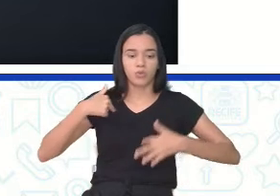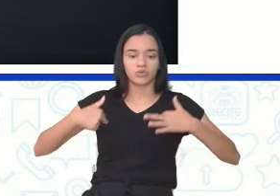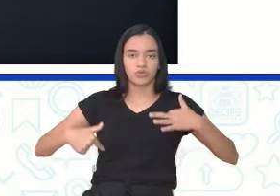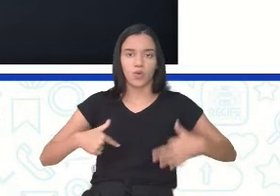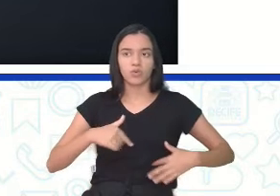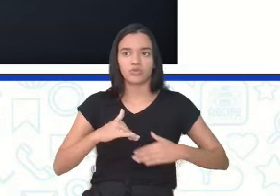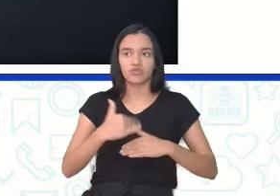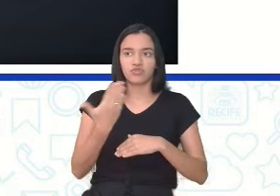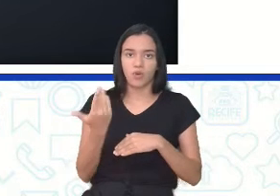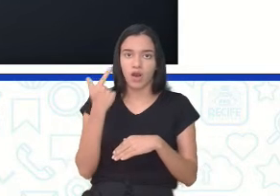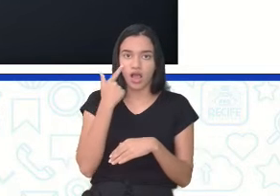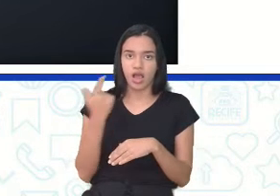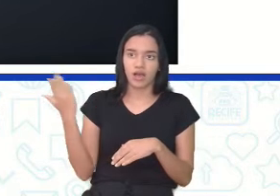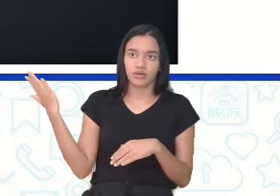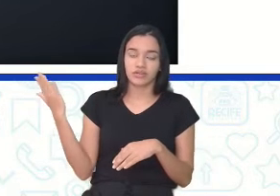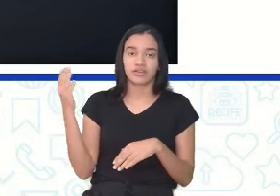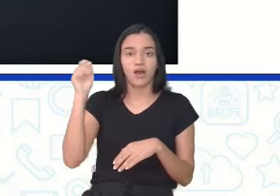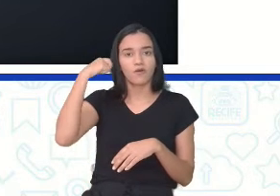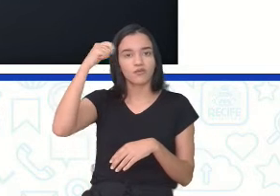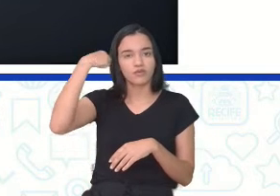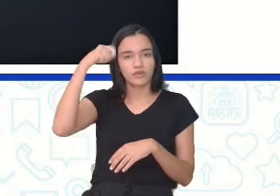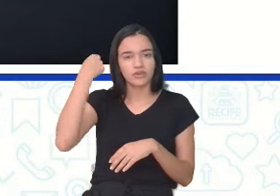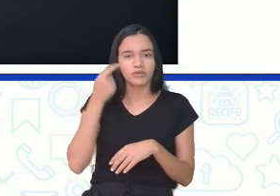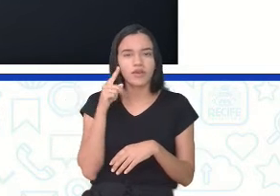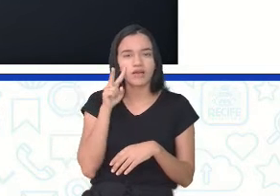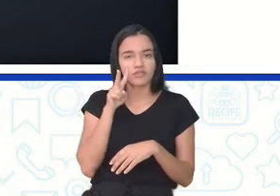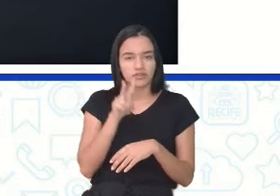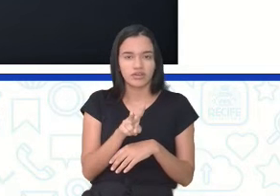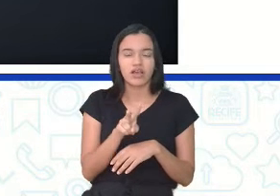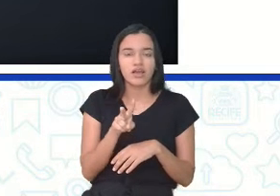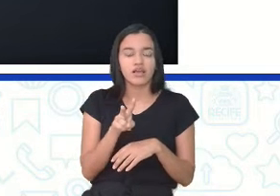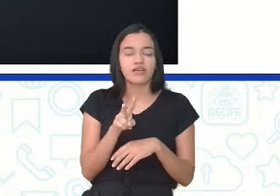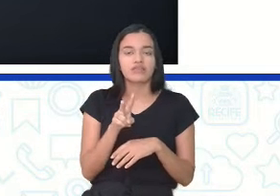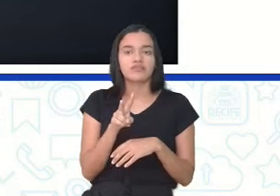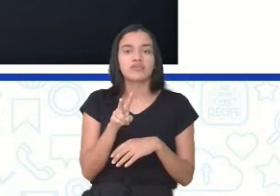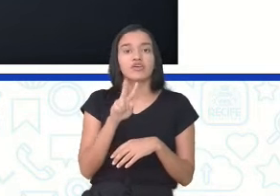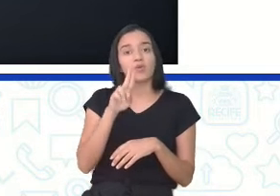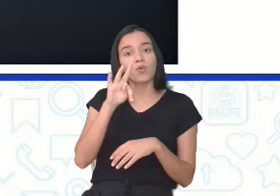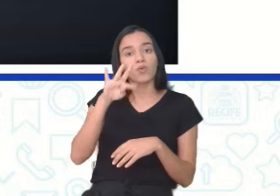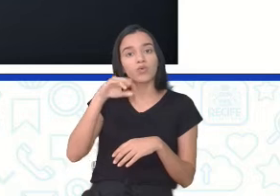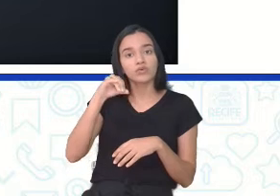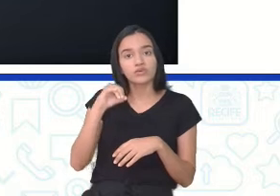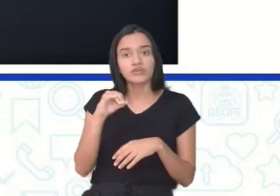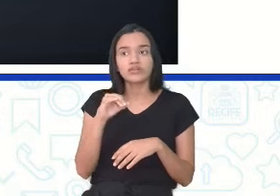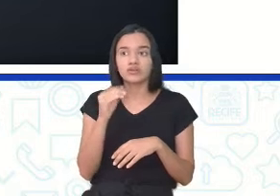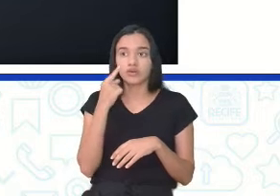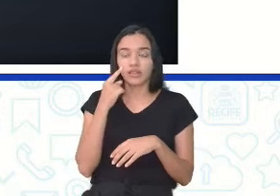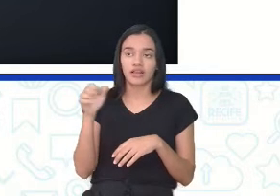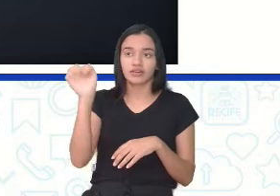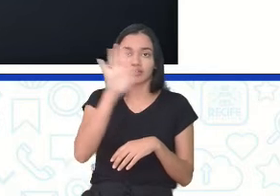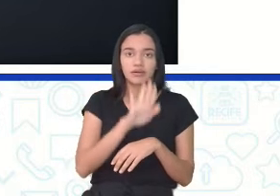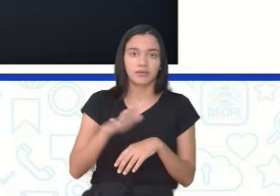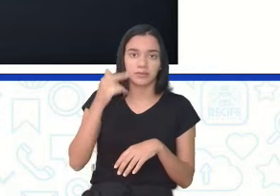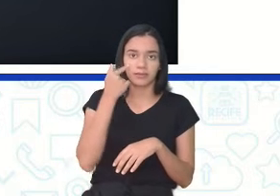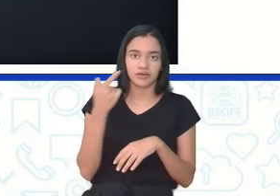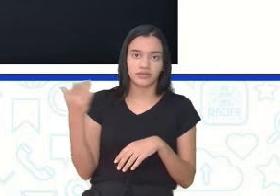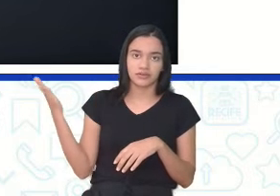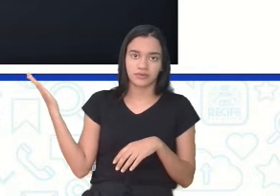externos, aqui está um vídeo para vocês verem realmente o útero, não é? Nessa imagem